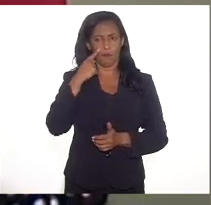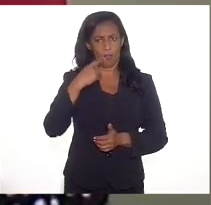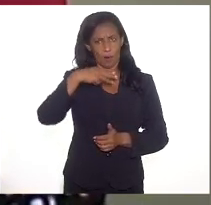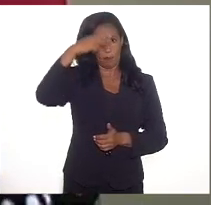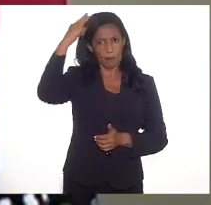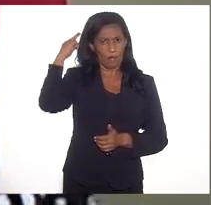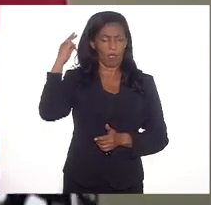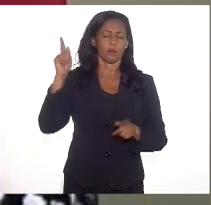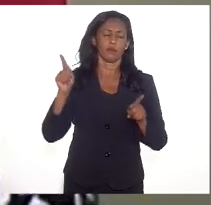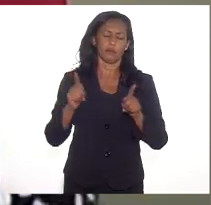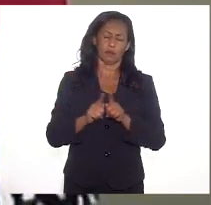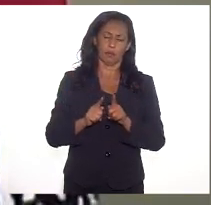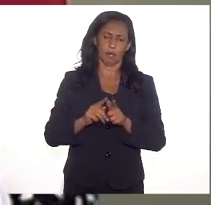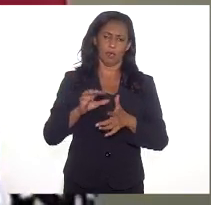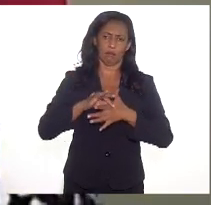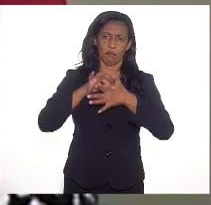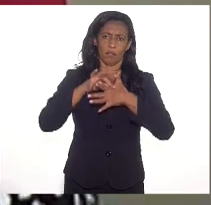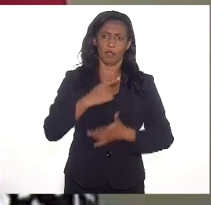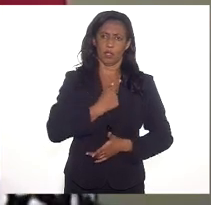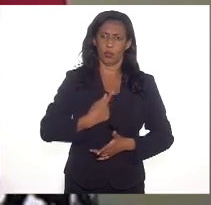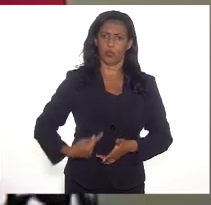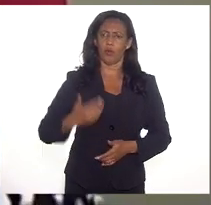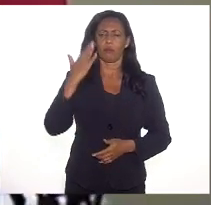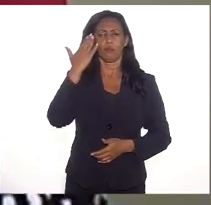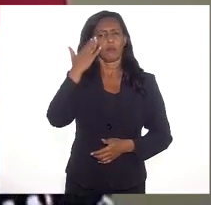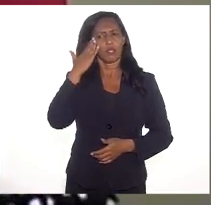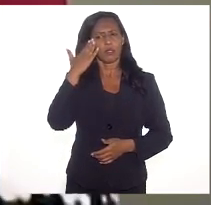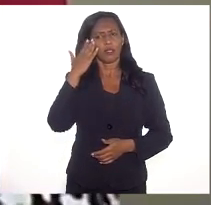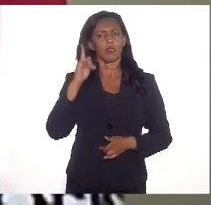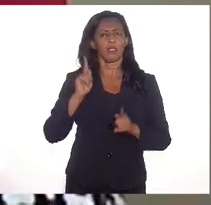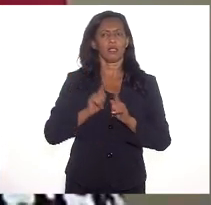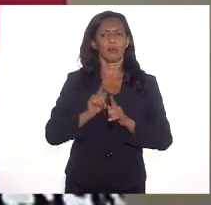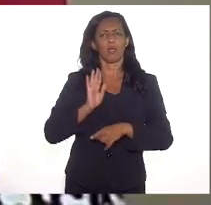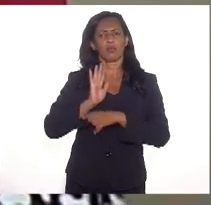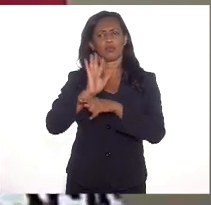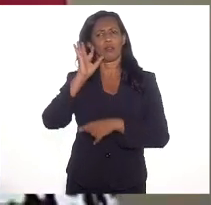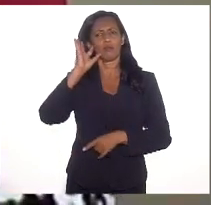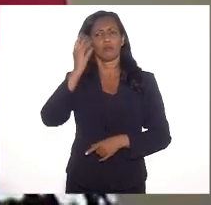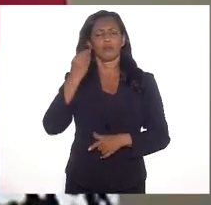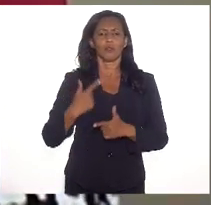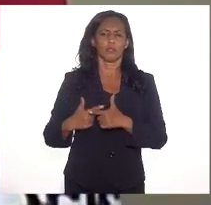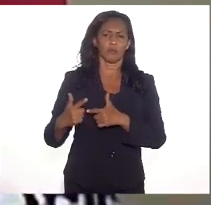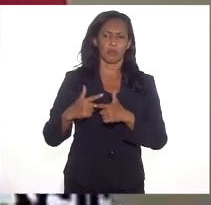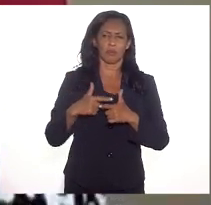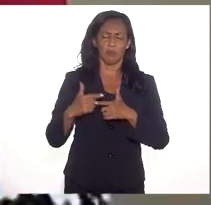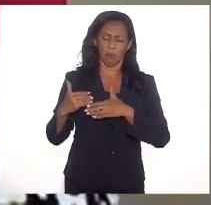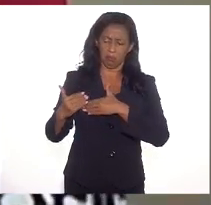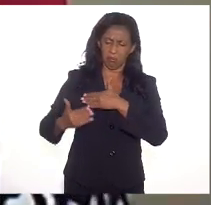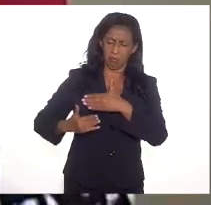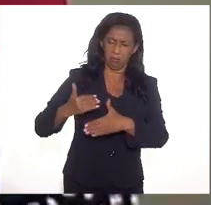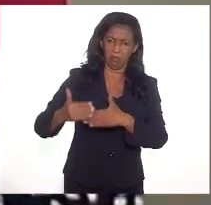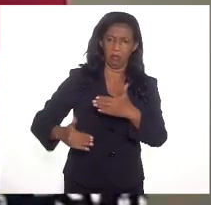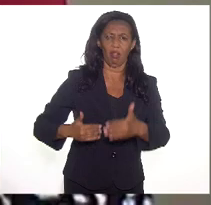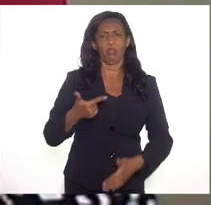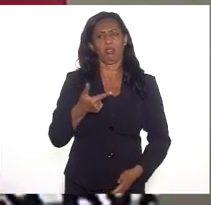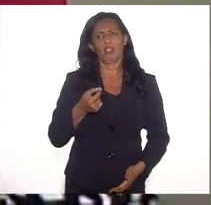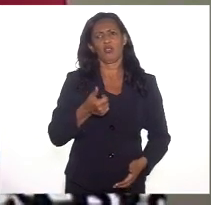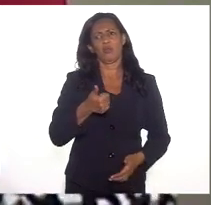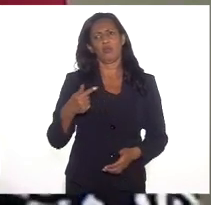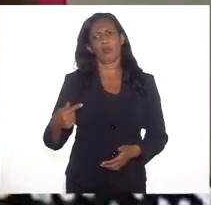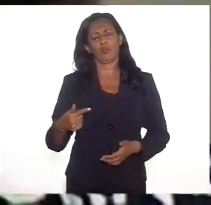estar conosco, para tentarmos entender e, quem sabe, solucionar esse problema que se arrasta desde